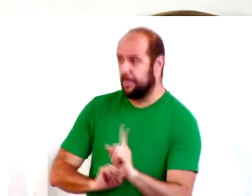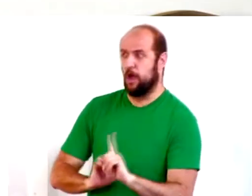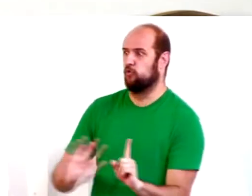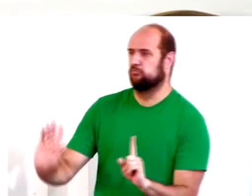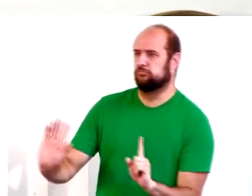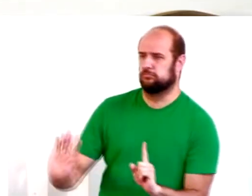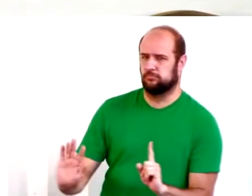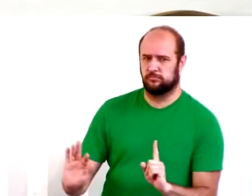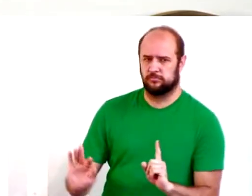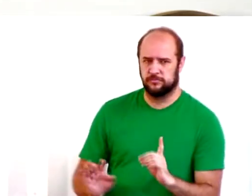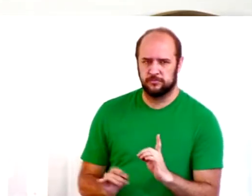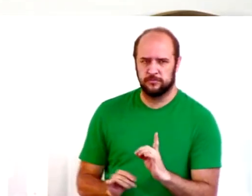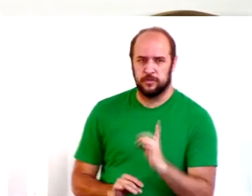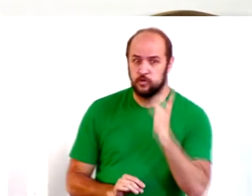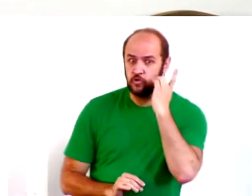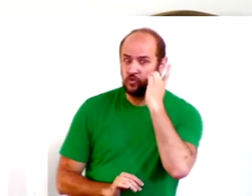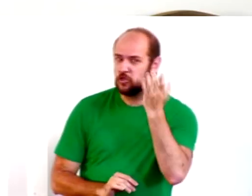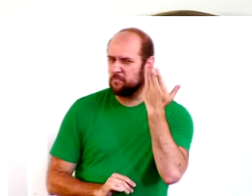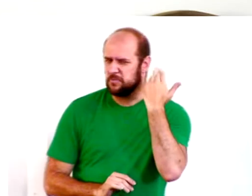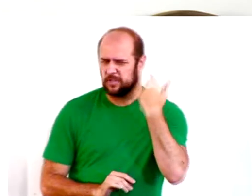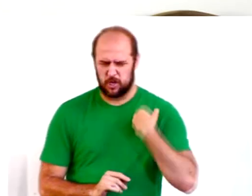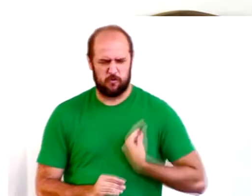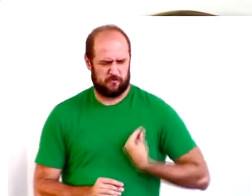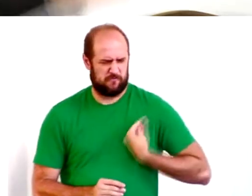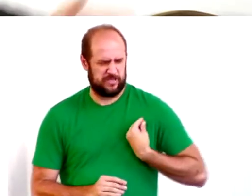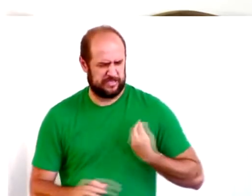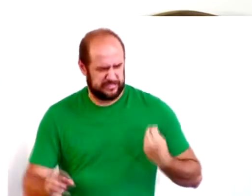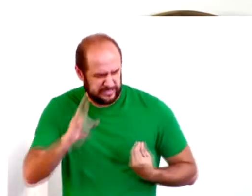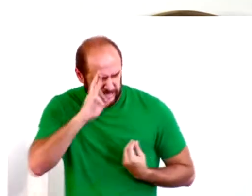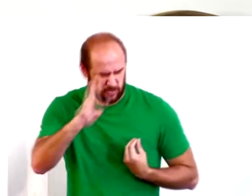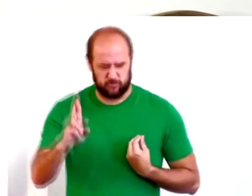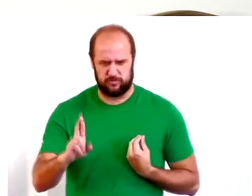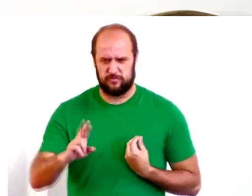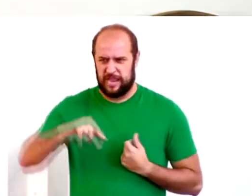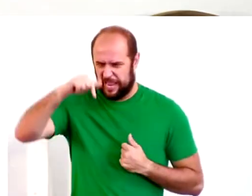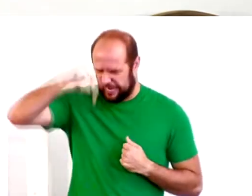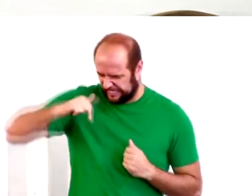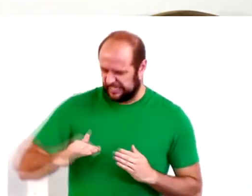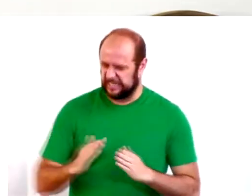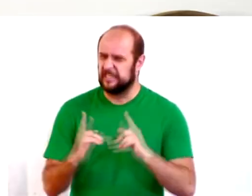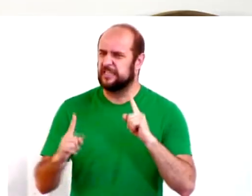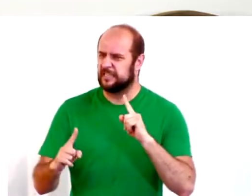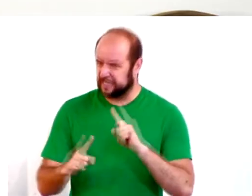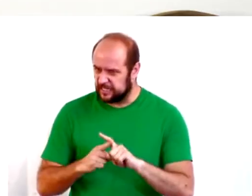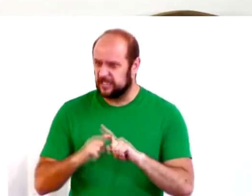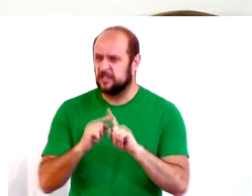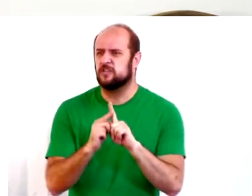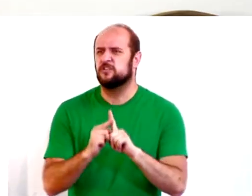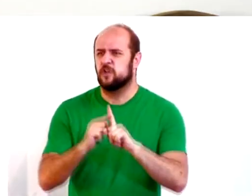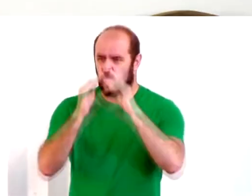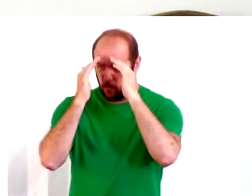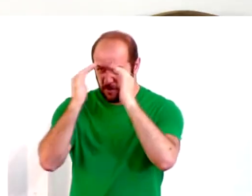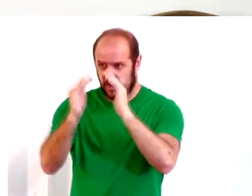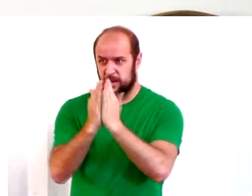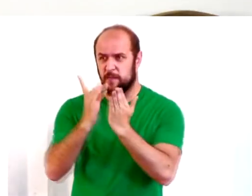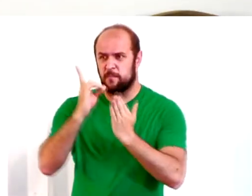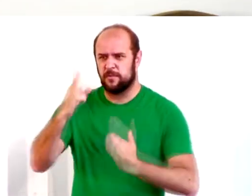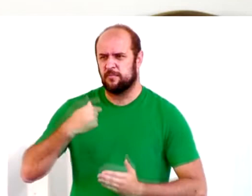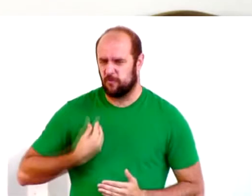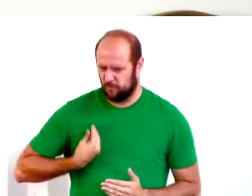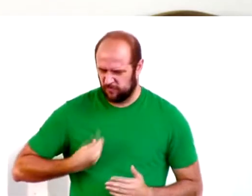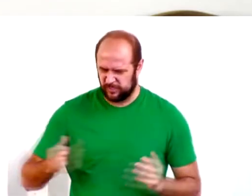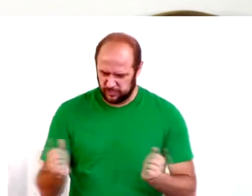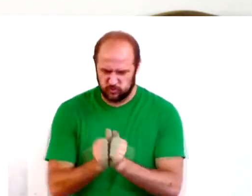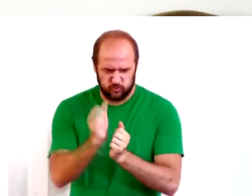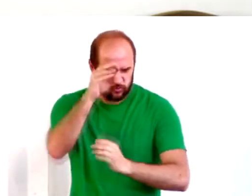firmamos, olha, eu vou viver para o Senhor. Enquanto essa igreja estiver dentro dos princípios do Senhor, eu vou viver dentro dessa igreja e